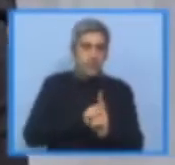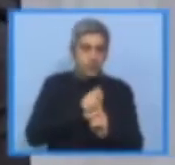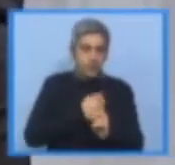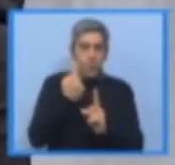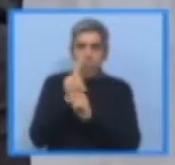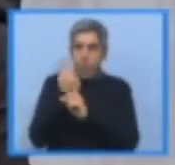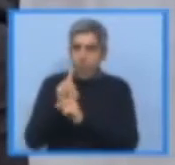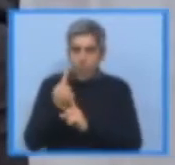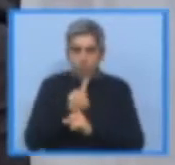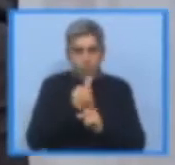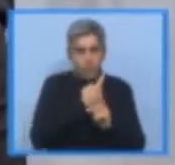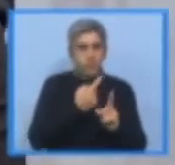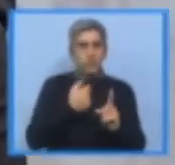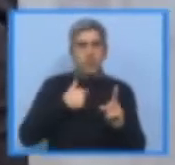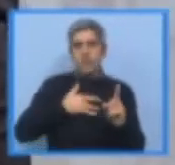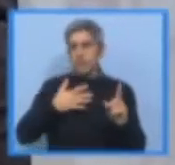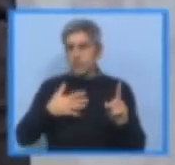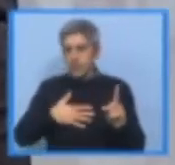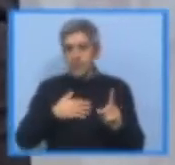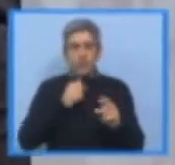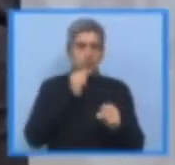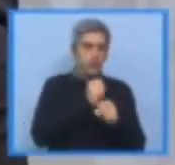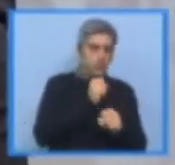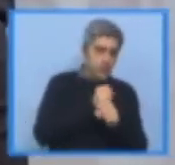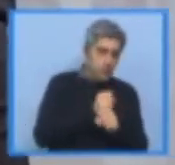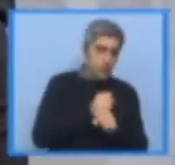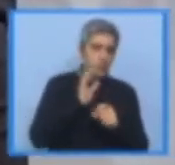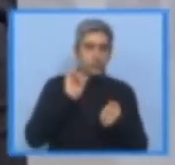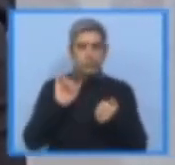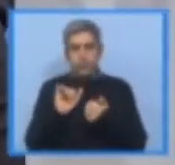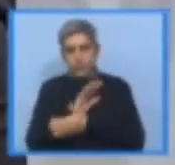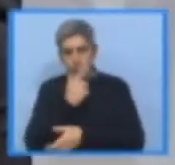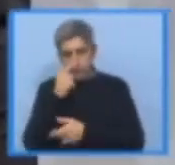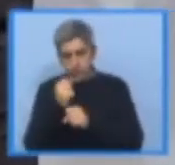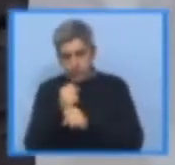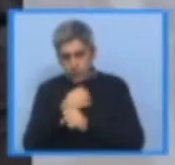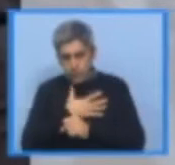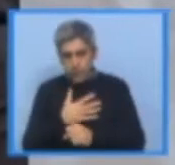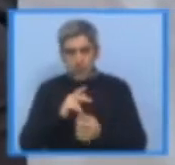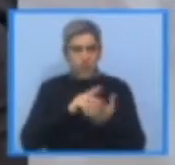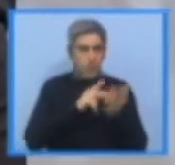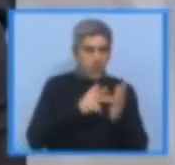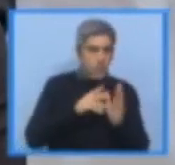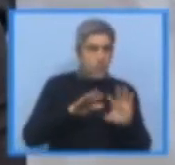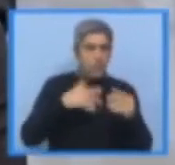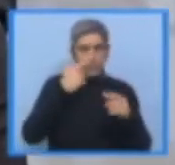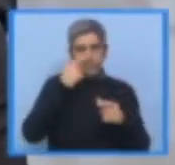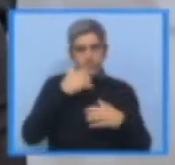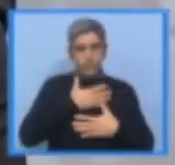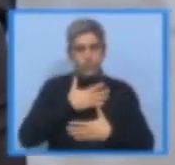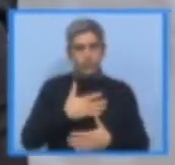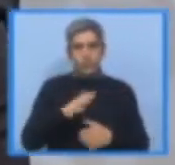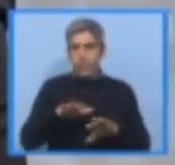preocupações, seja como patronato, seja como trabalhadores, seja como jornalistas, seja como técnicos, seja como outra qualquer